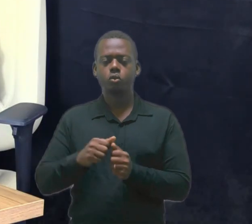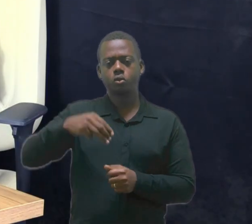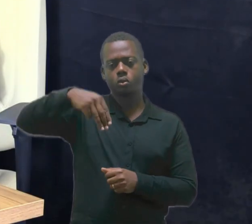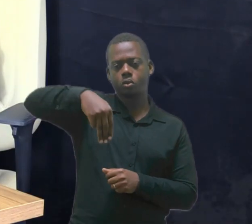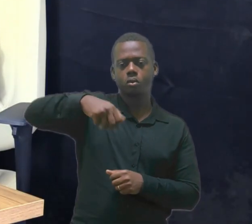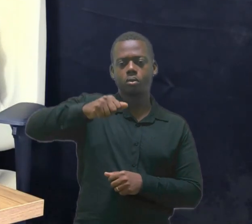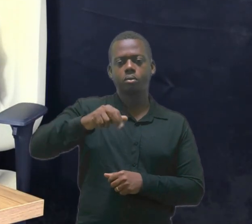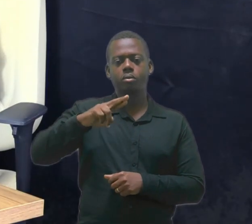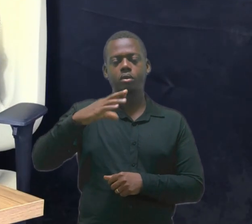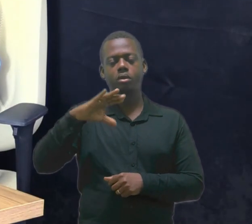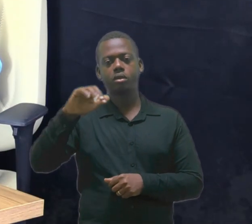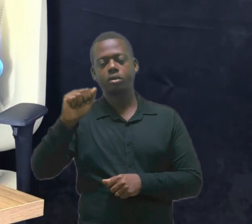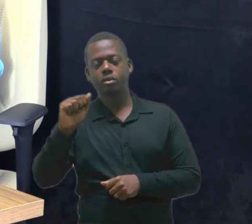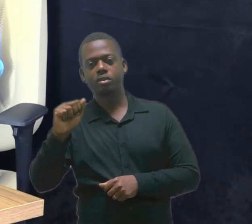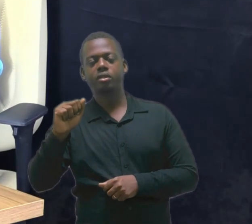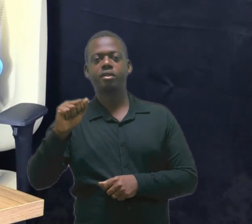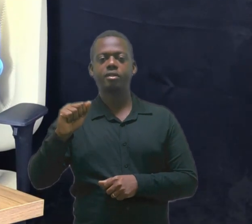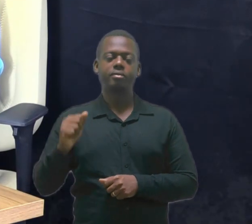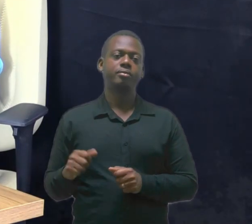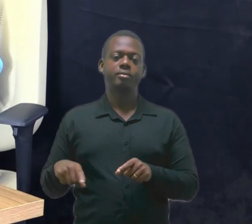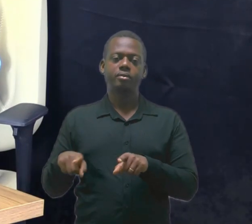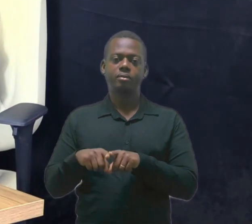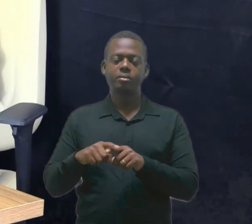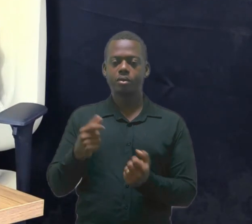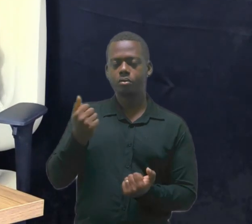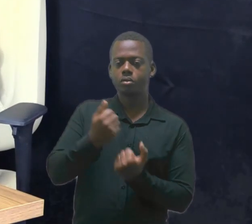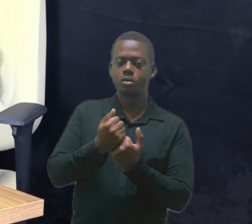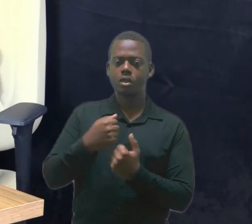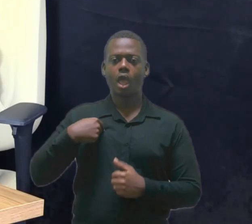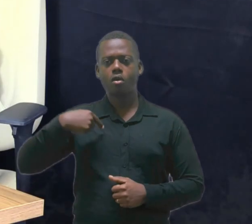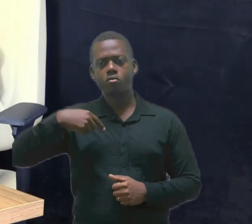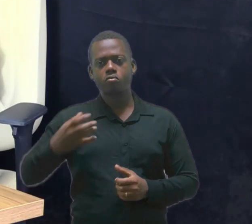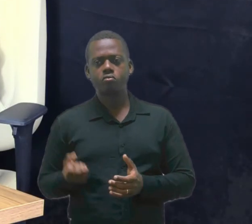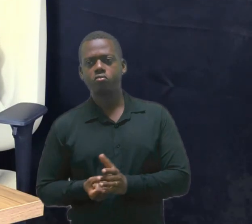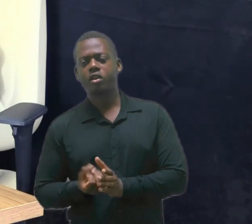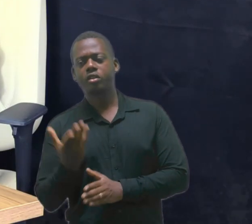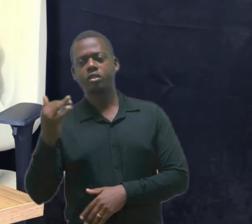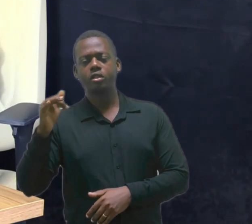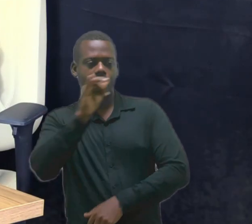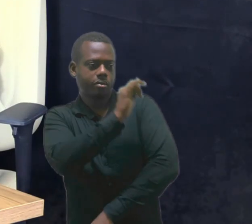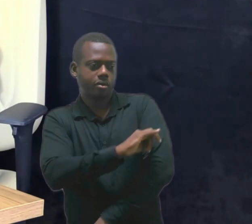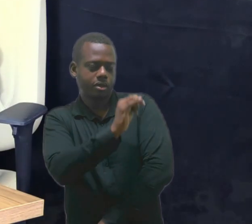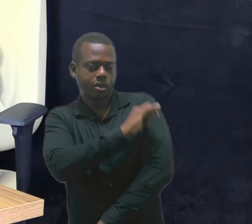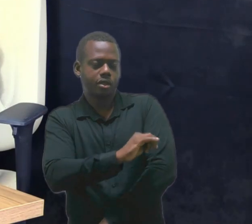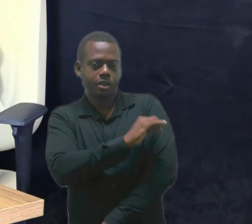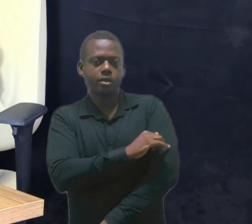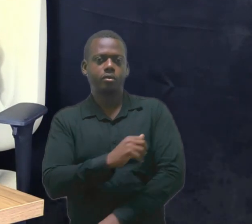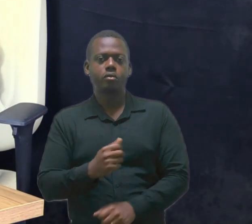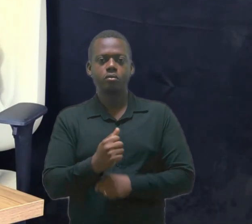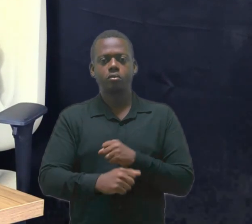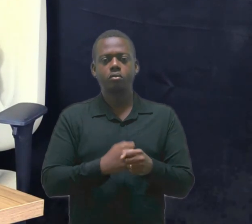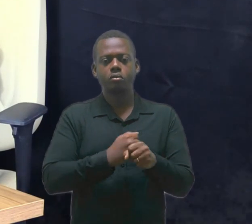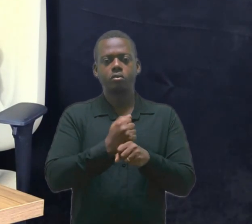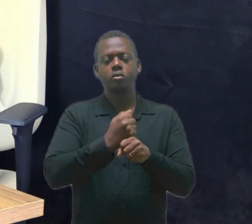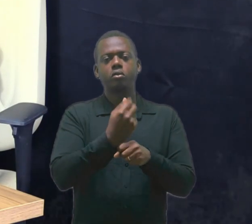mas foi Márcia, o sinal dele é esse aqui, Márcia. Né? Márcia, inclusive, me substituiu quando eu fui morar no Rio, porque eu fiquei 2 anos no Rio e